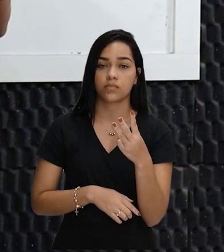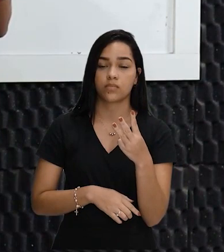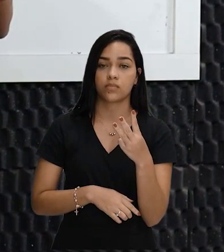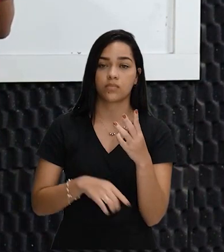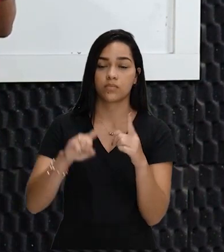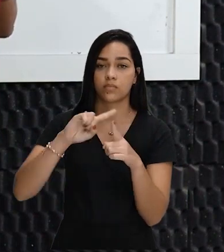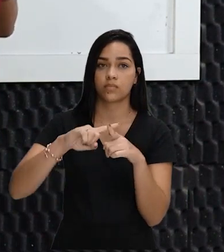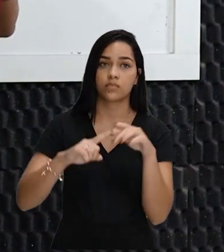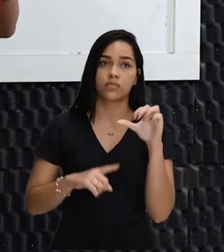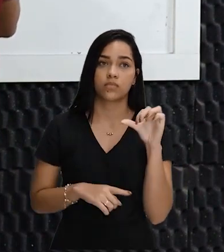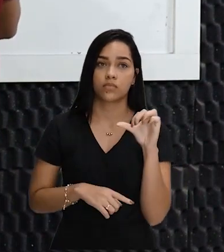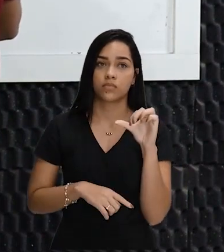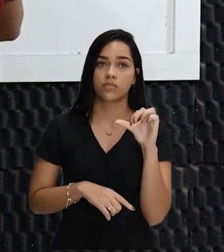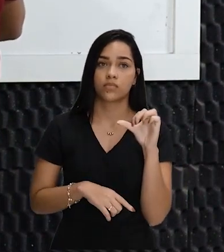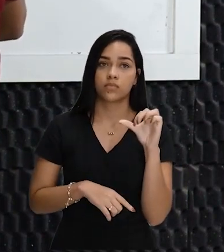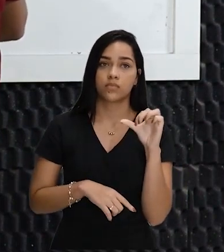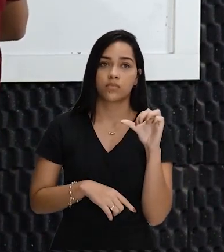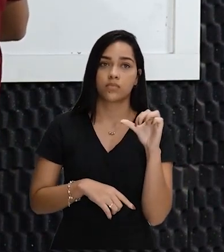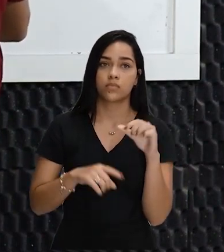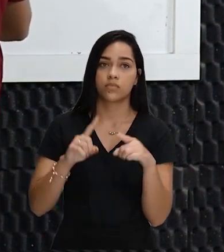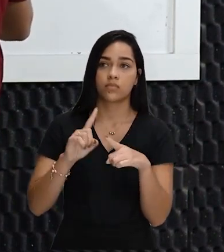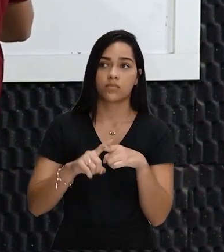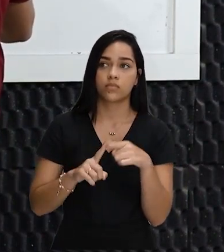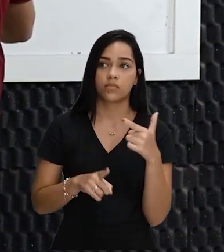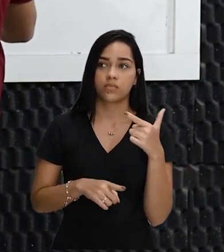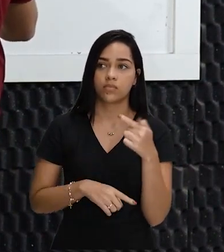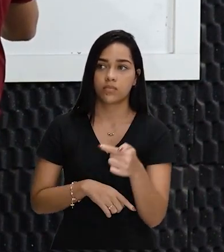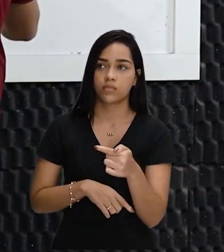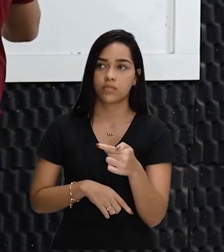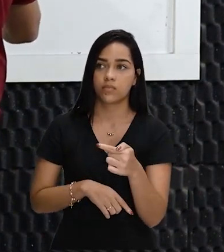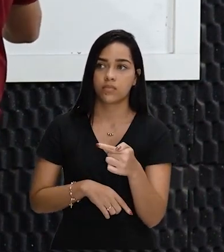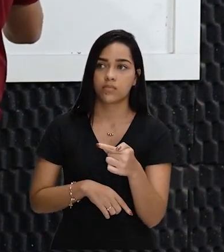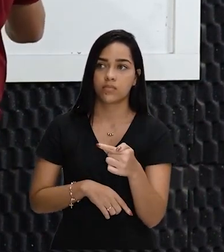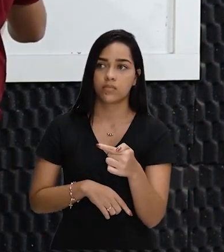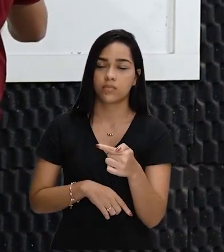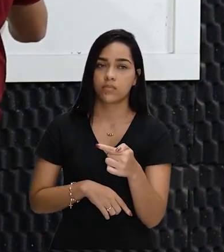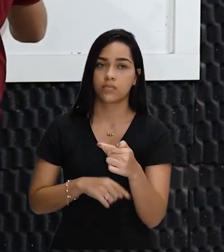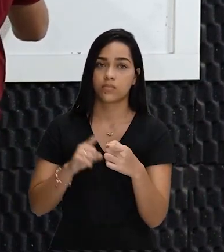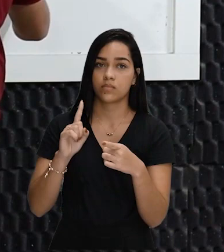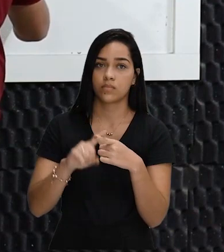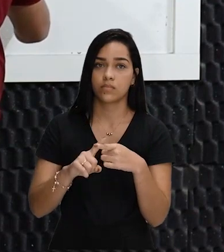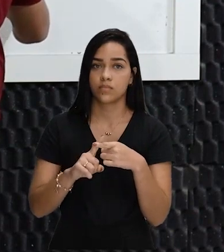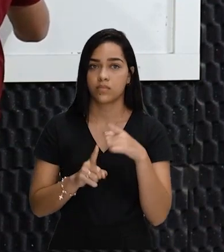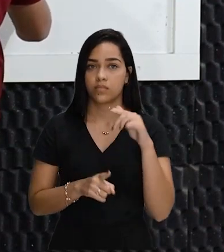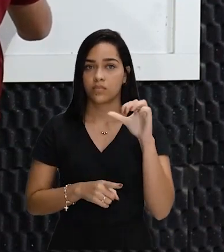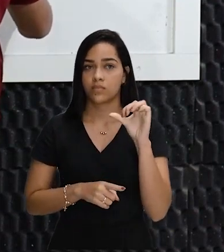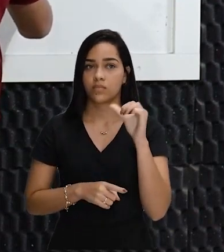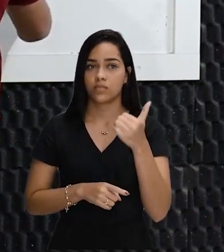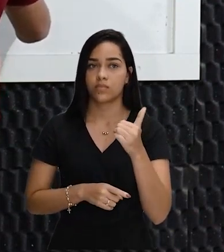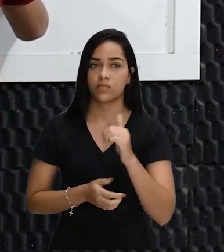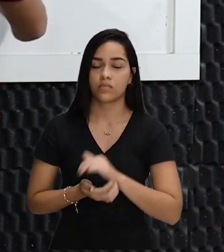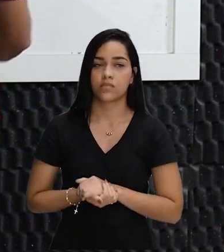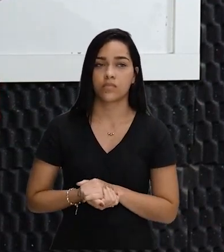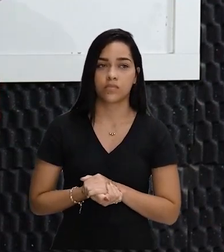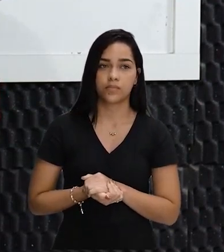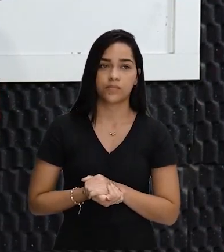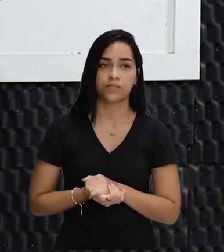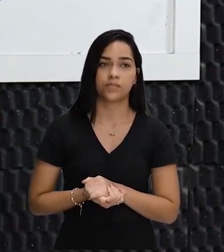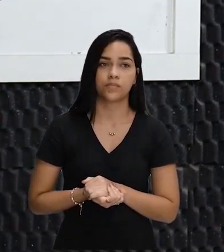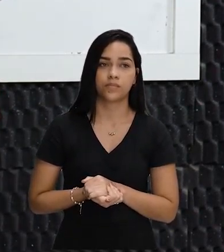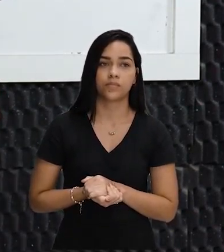somado com 9 somado com 27 somado com 81